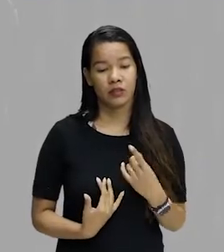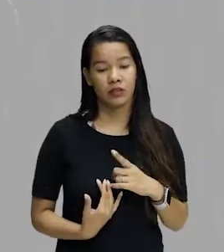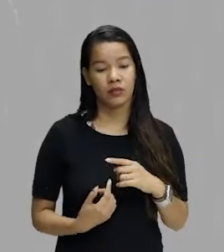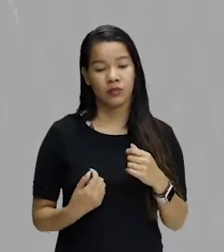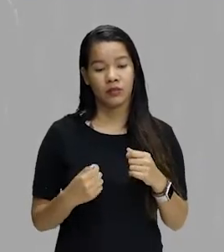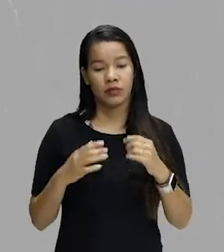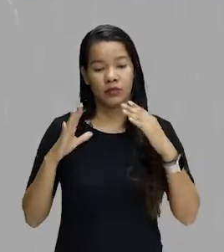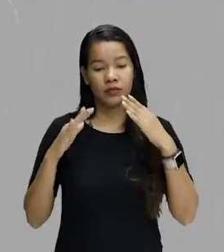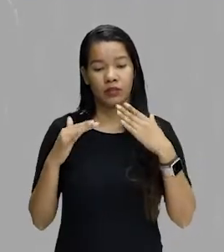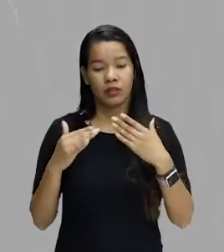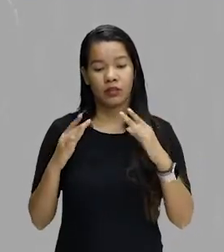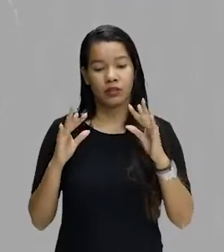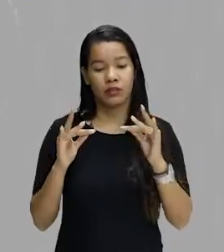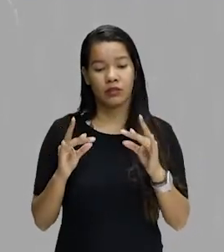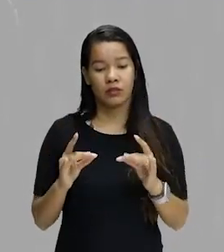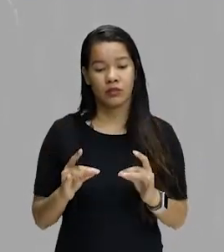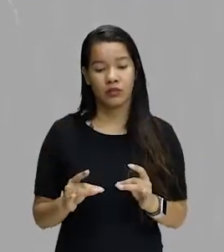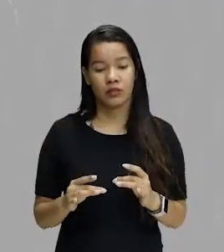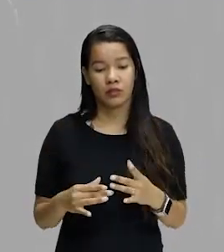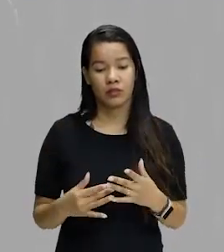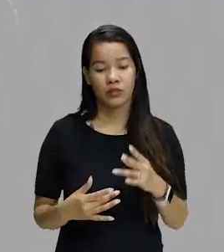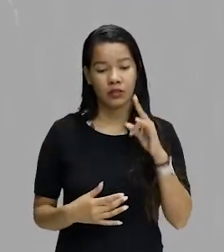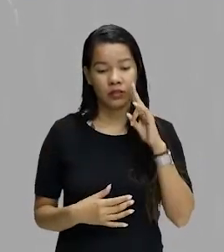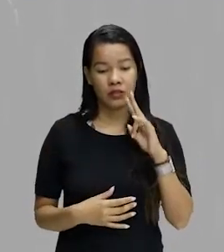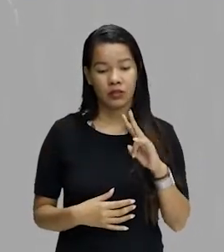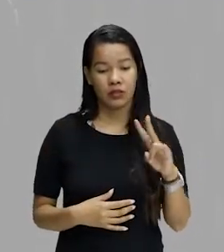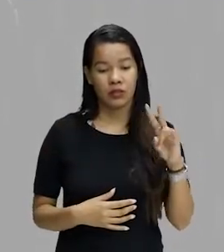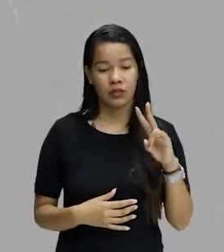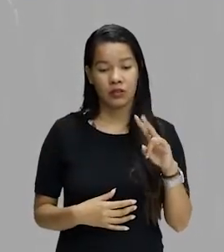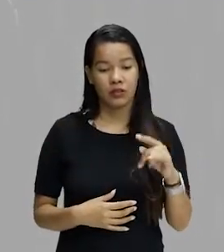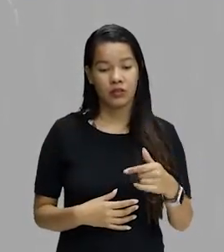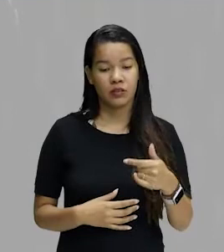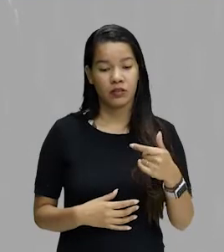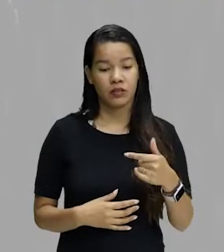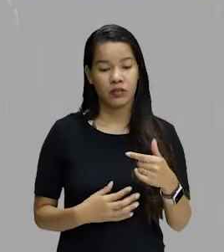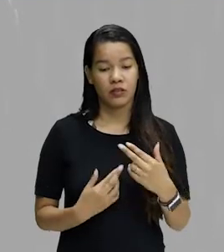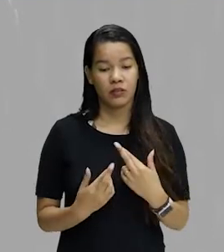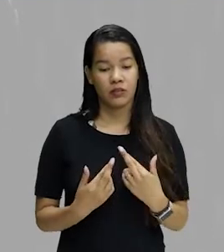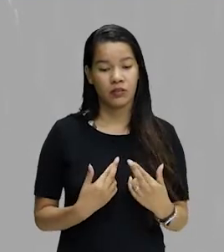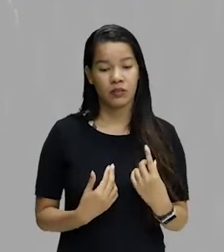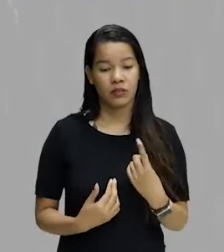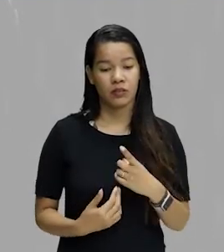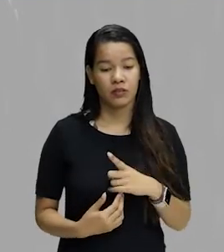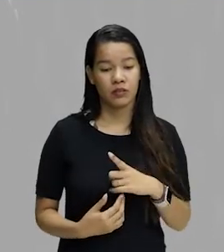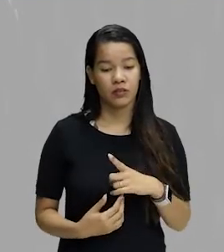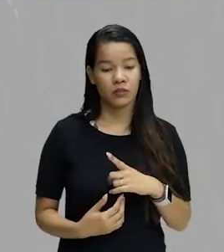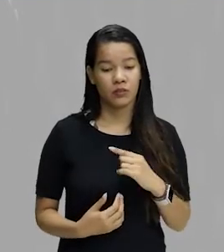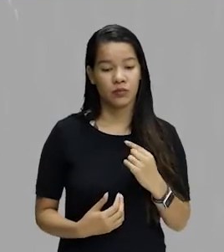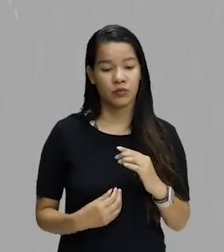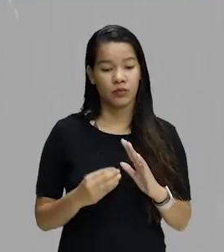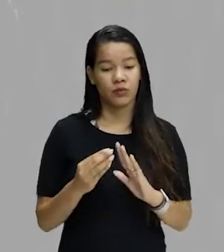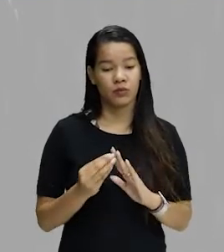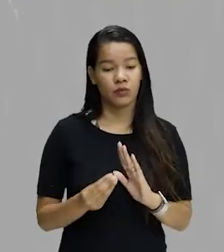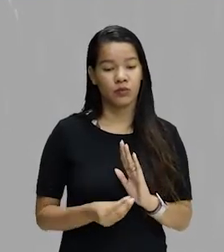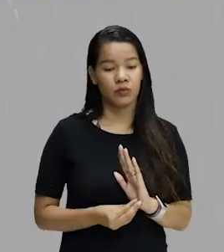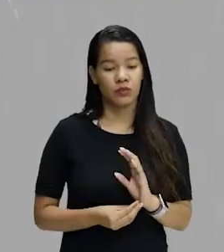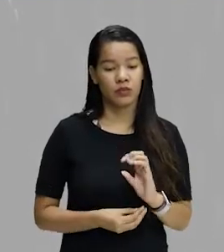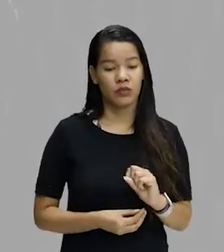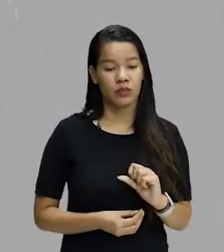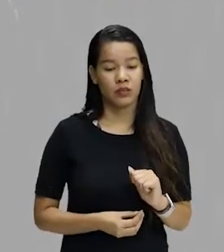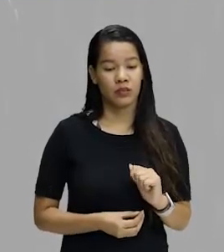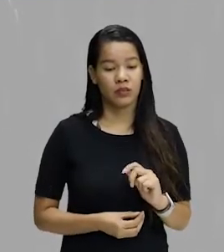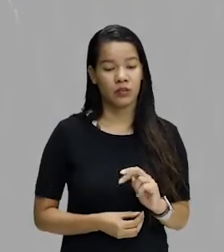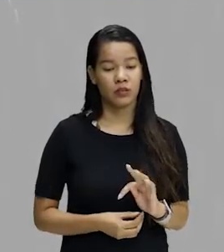focar nos detalhes. Olhando a segunda reação, nós temos um composto saturado,